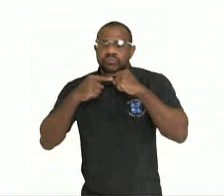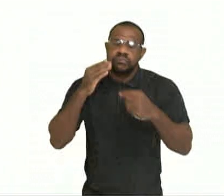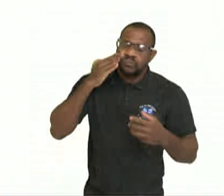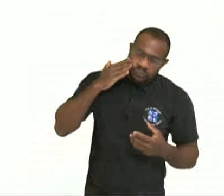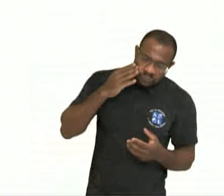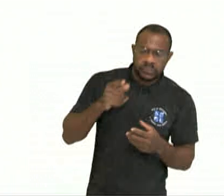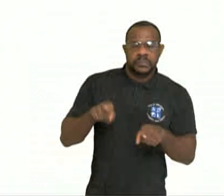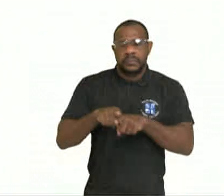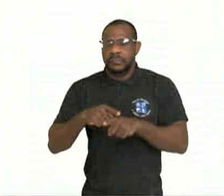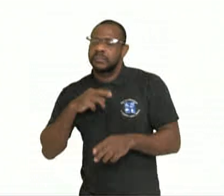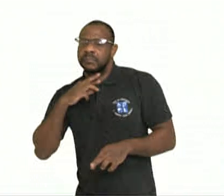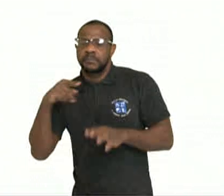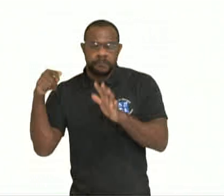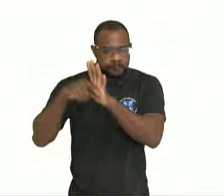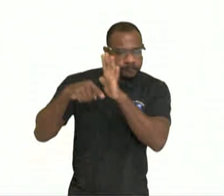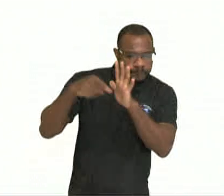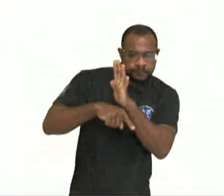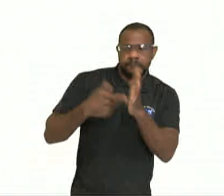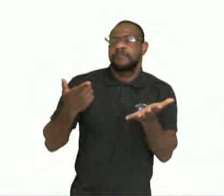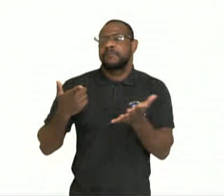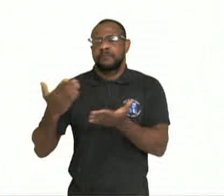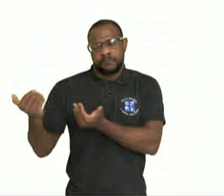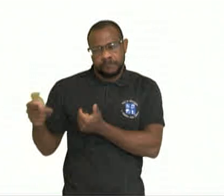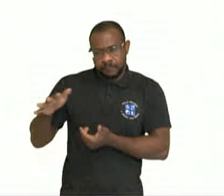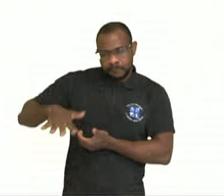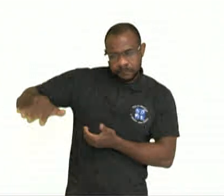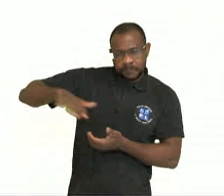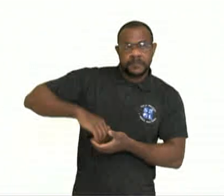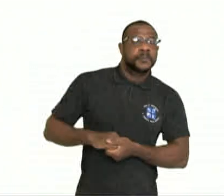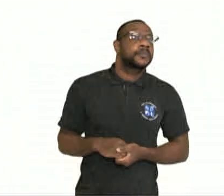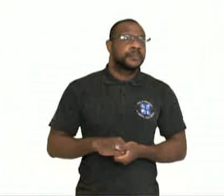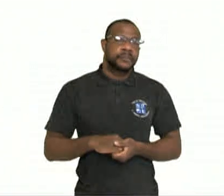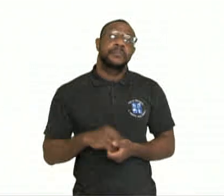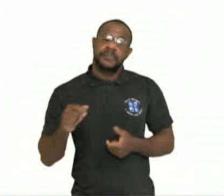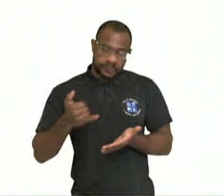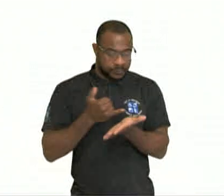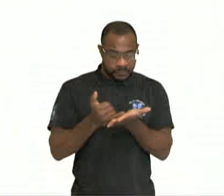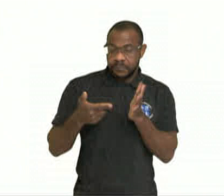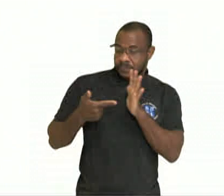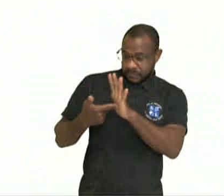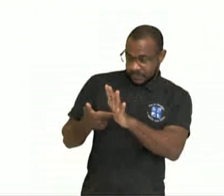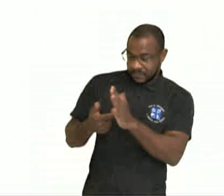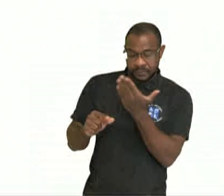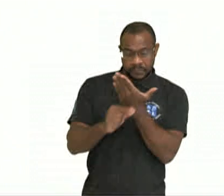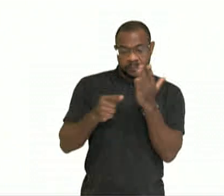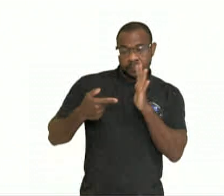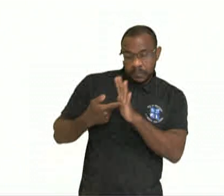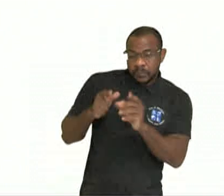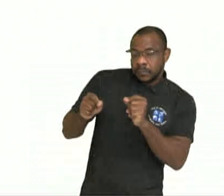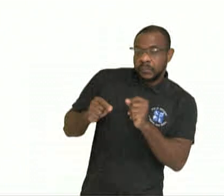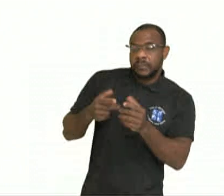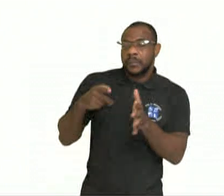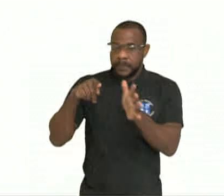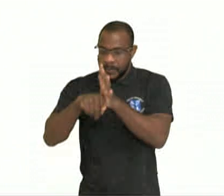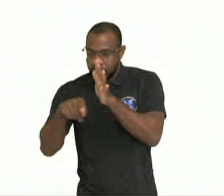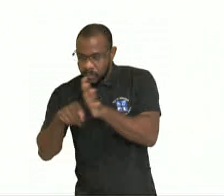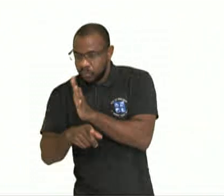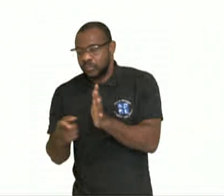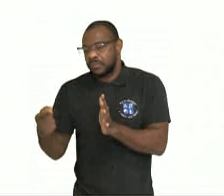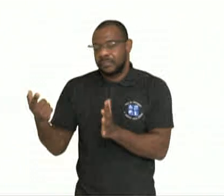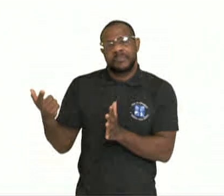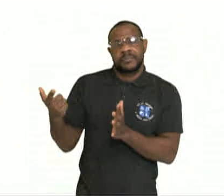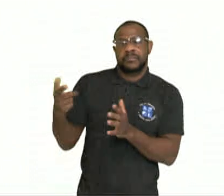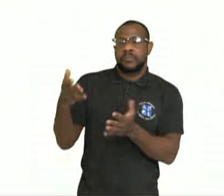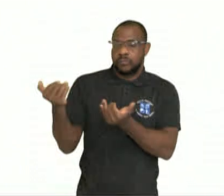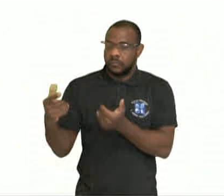os questionamentos dos jovens. É isso que ocorre na introdução. A autora apresenta alguns questionamentos que os jovens têm e